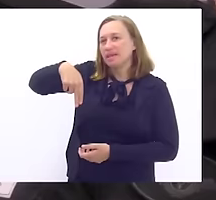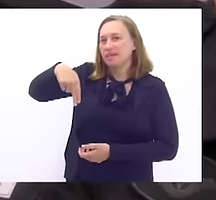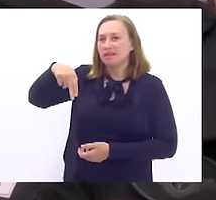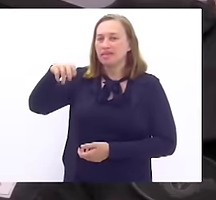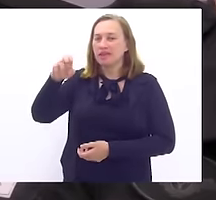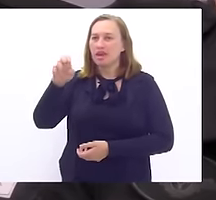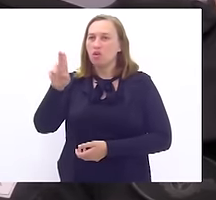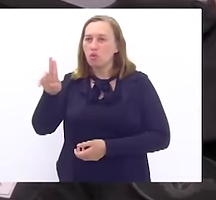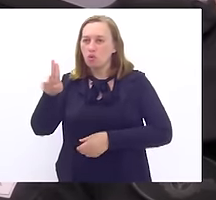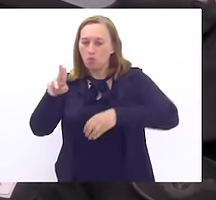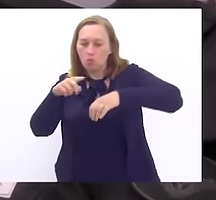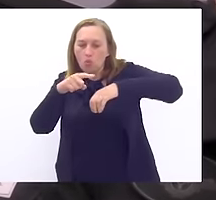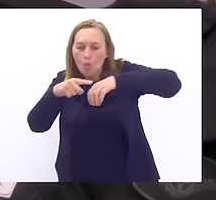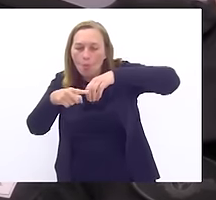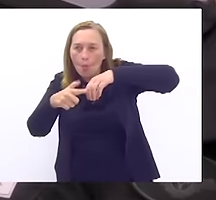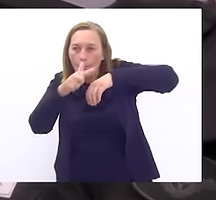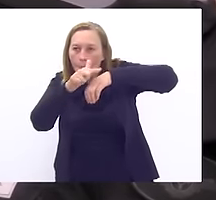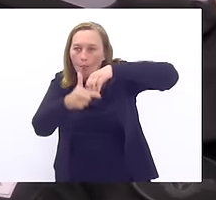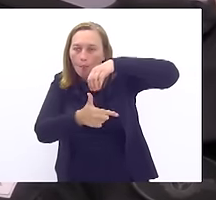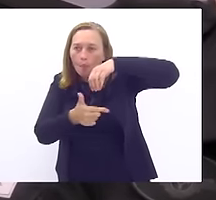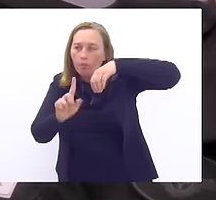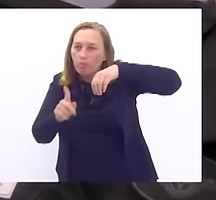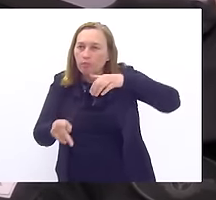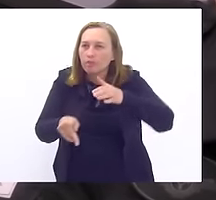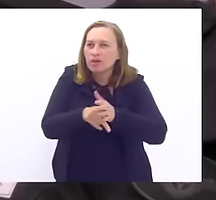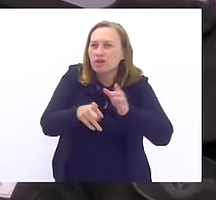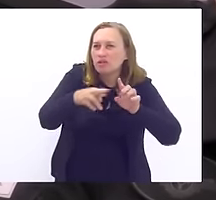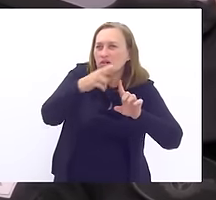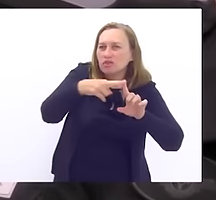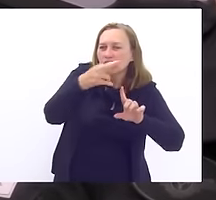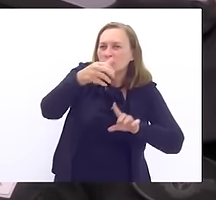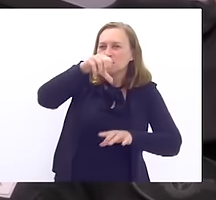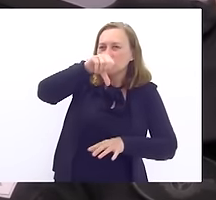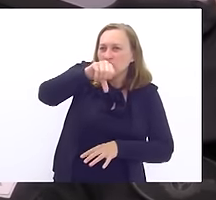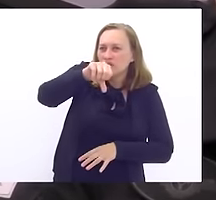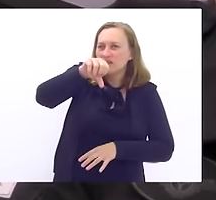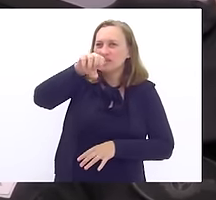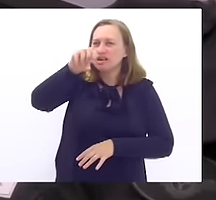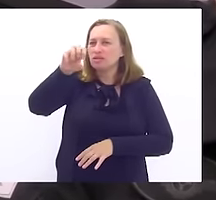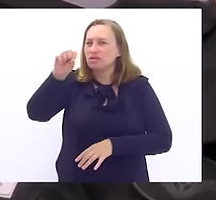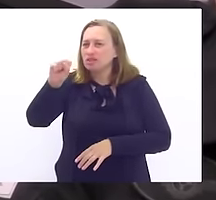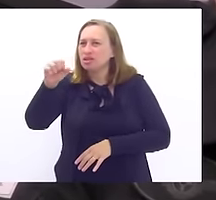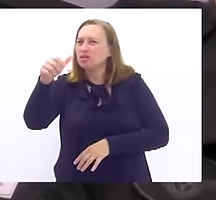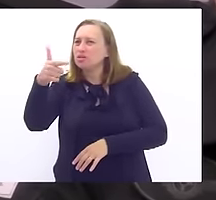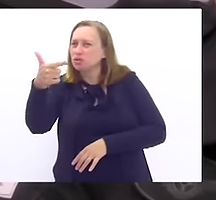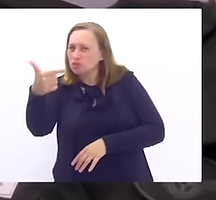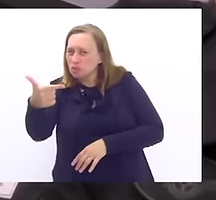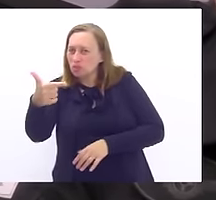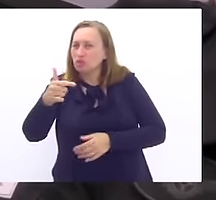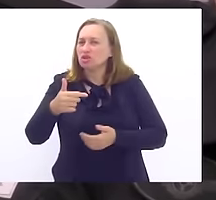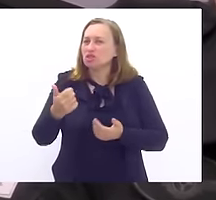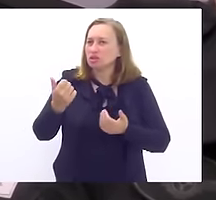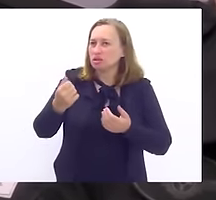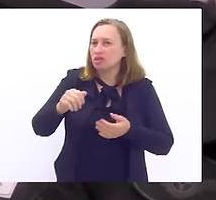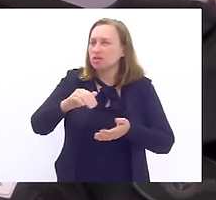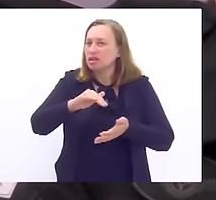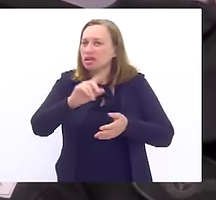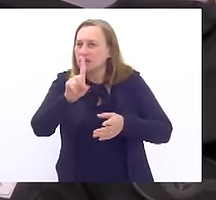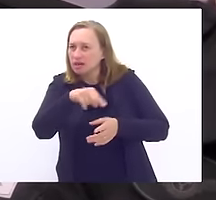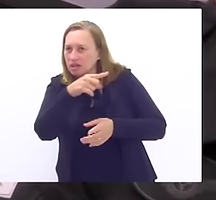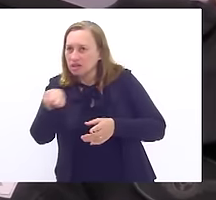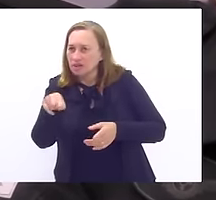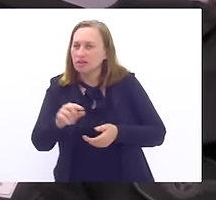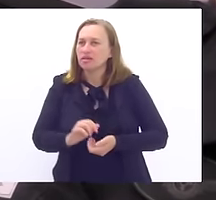servível é resolução só vingando 902 do do contran ele tem que ser descartado aí vai